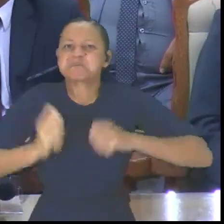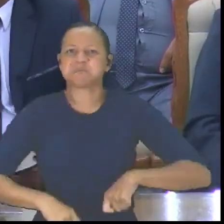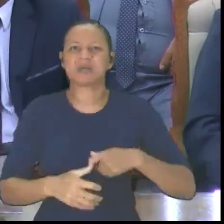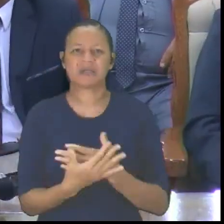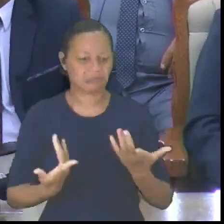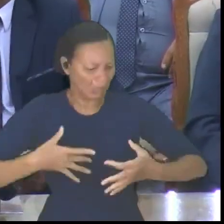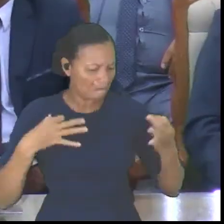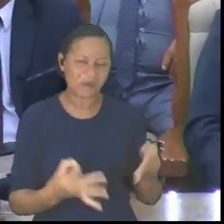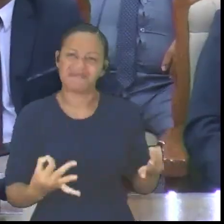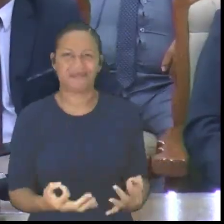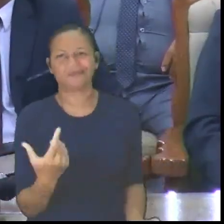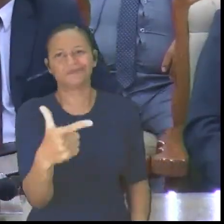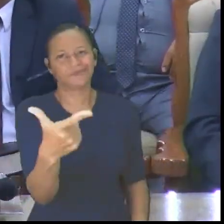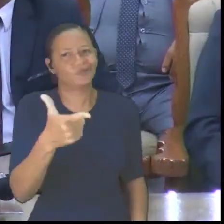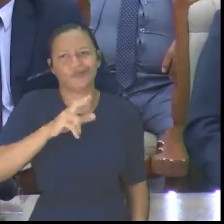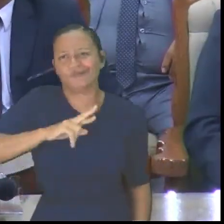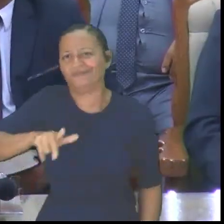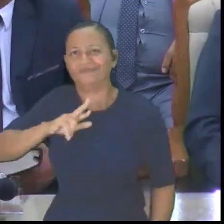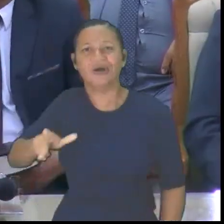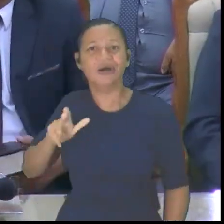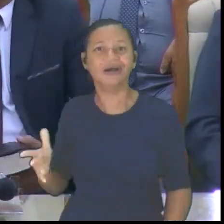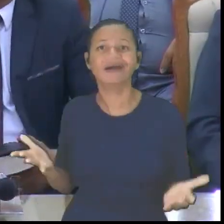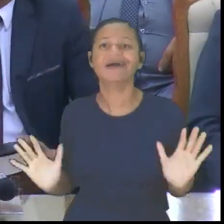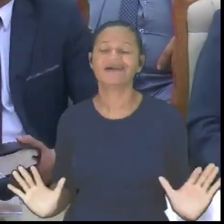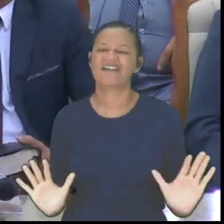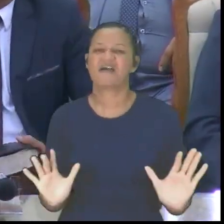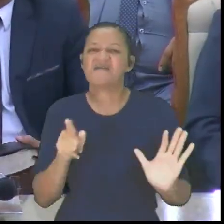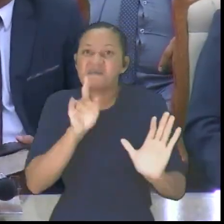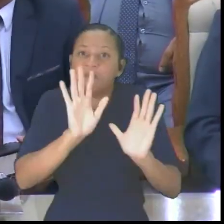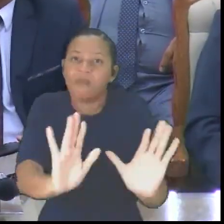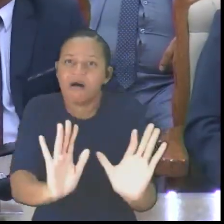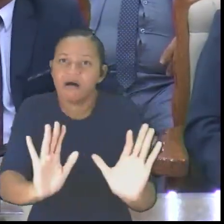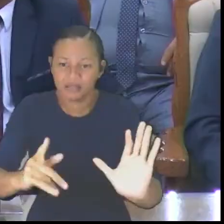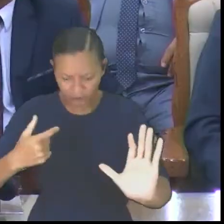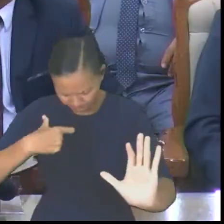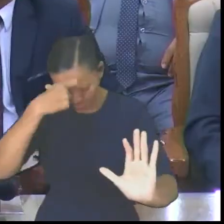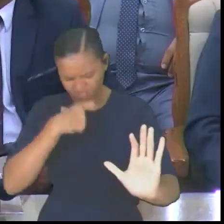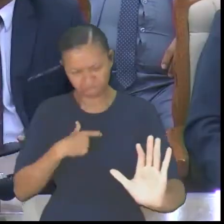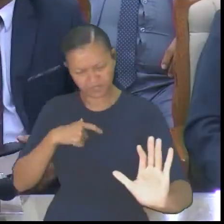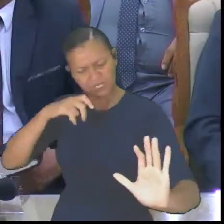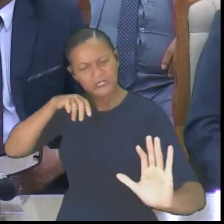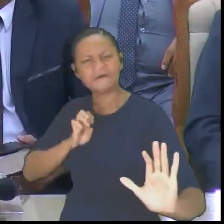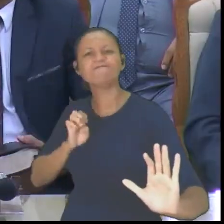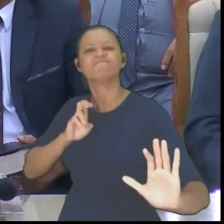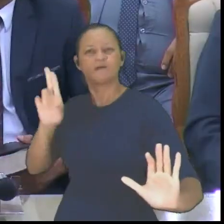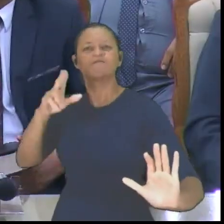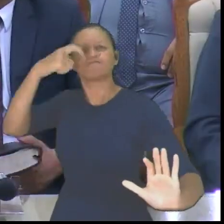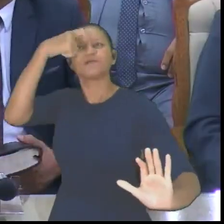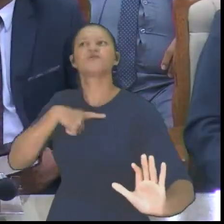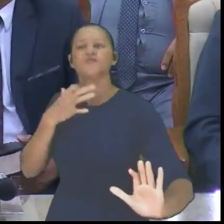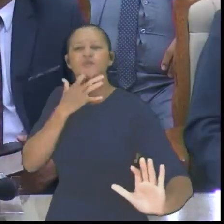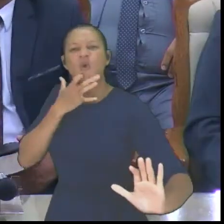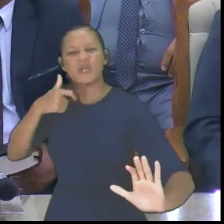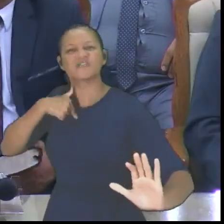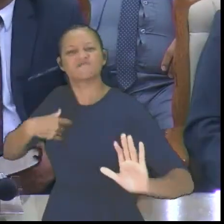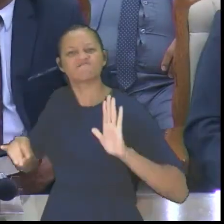ser perfeito, mas só de ser você já é suficiente.